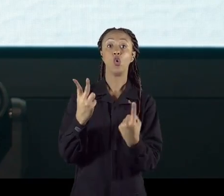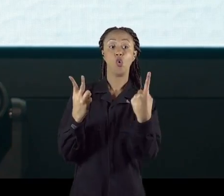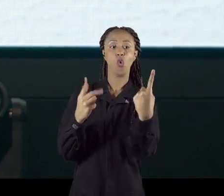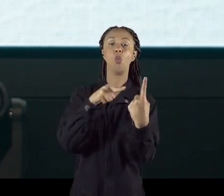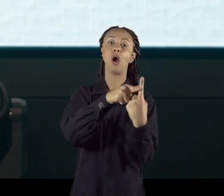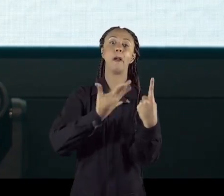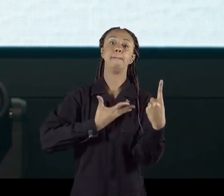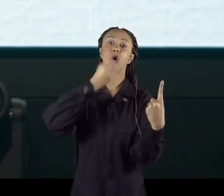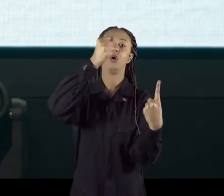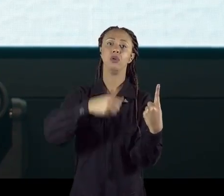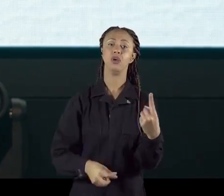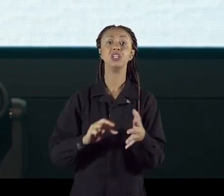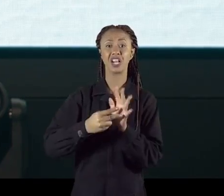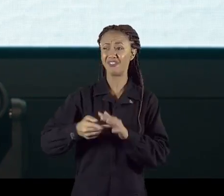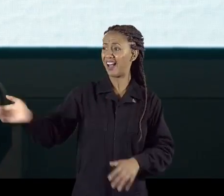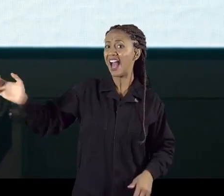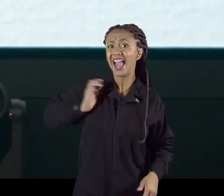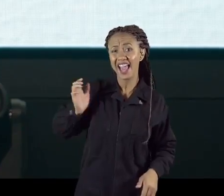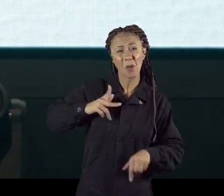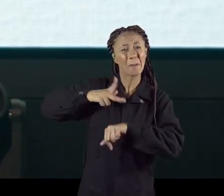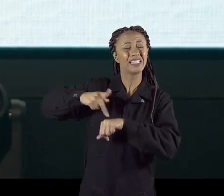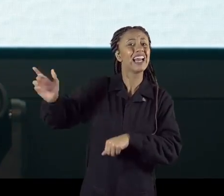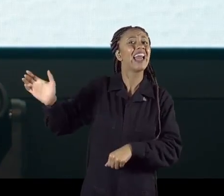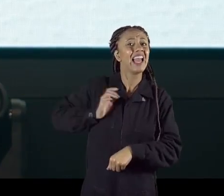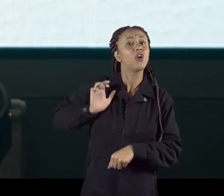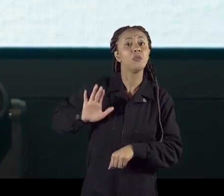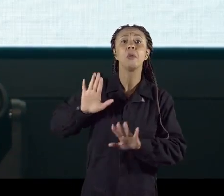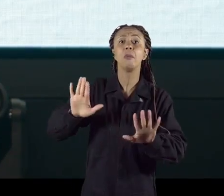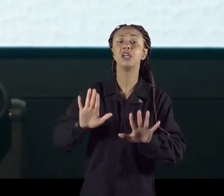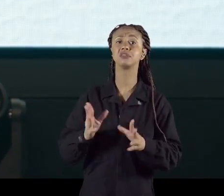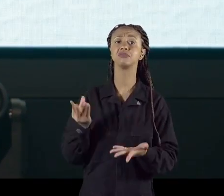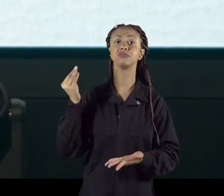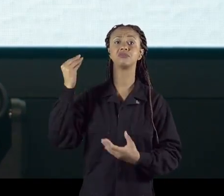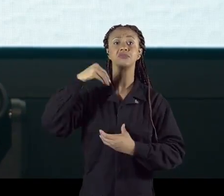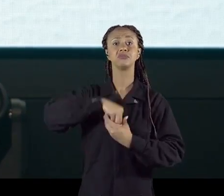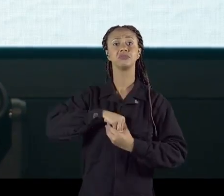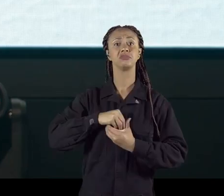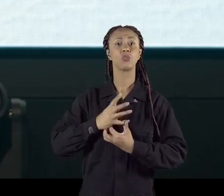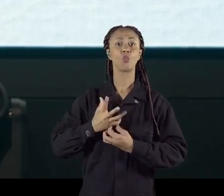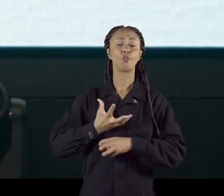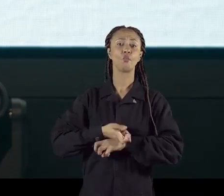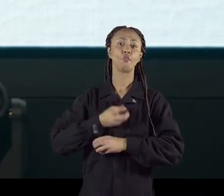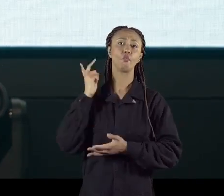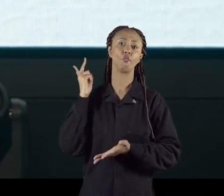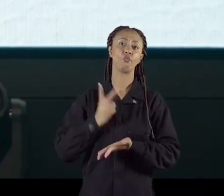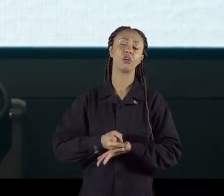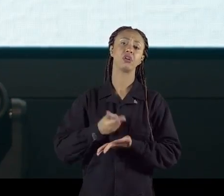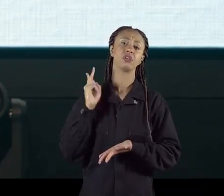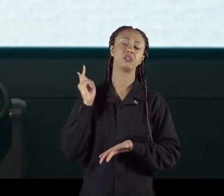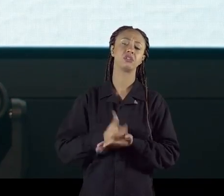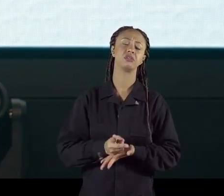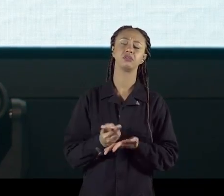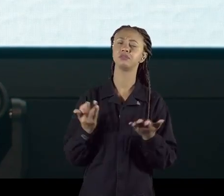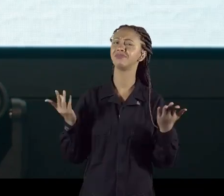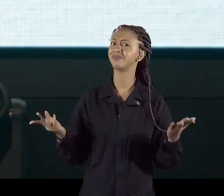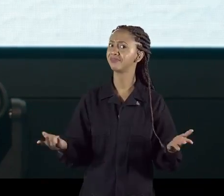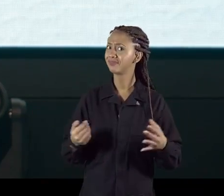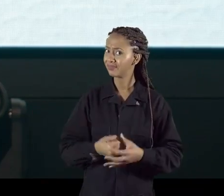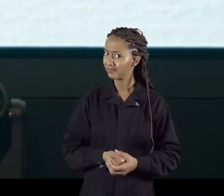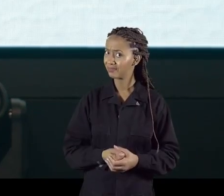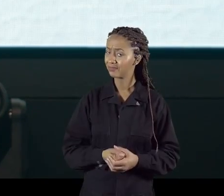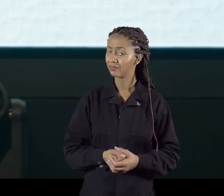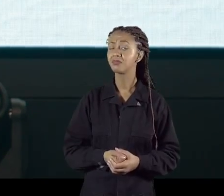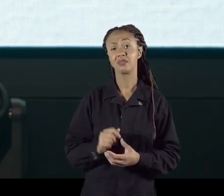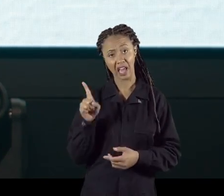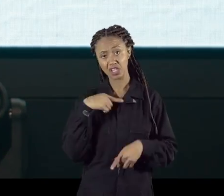e tem tudo e não tem nada tá vazio é só a verdade gente é que nós